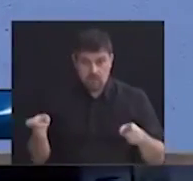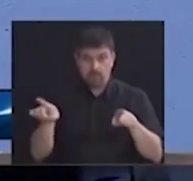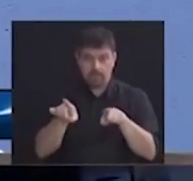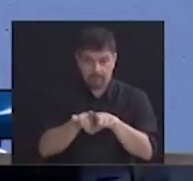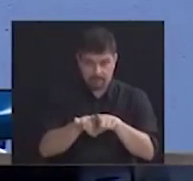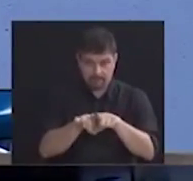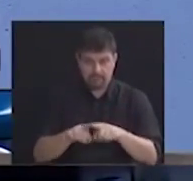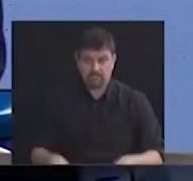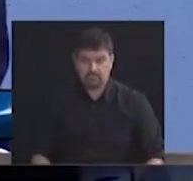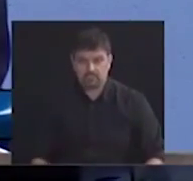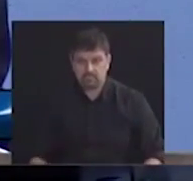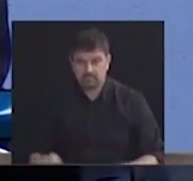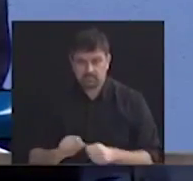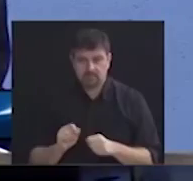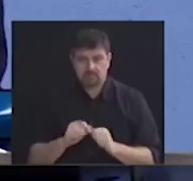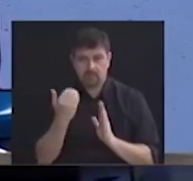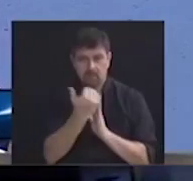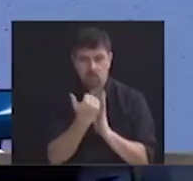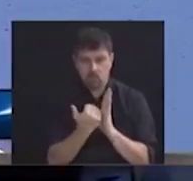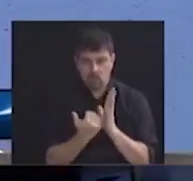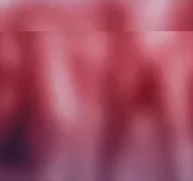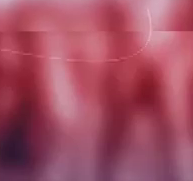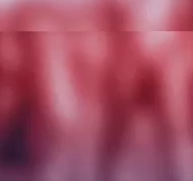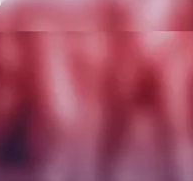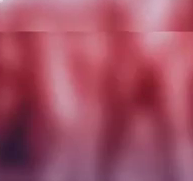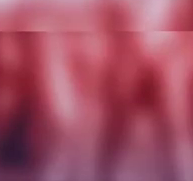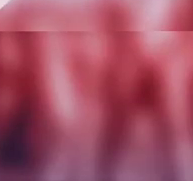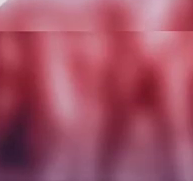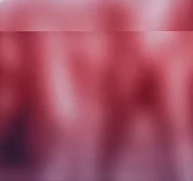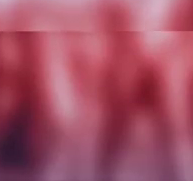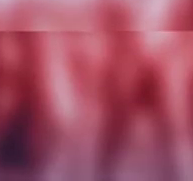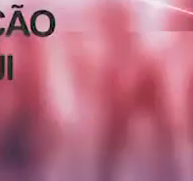Paulo, através do programa Renova SUS.